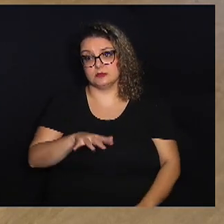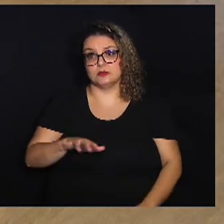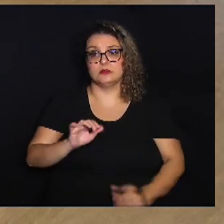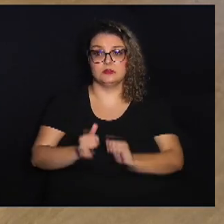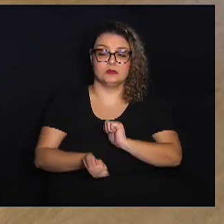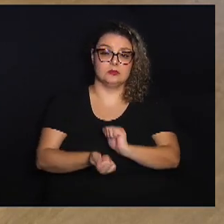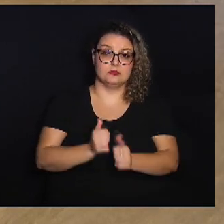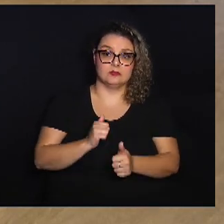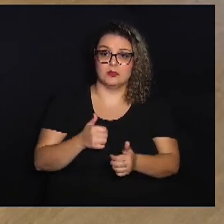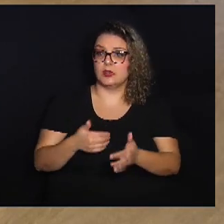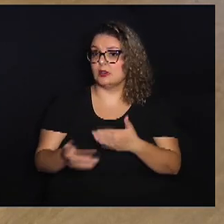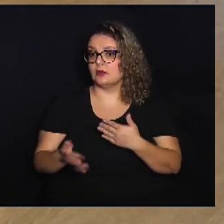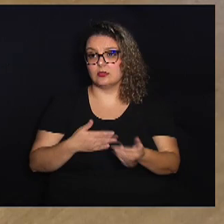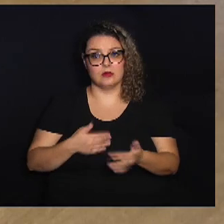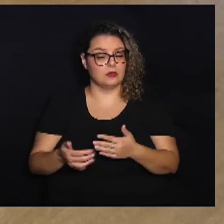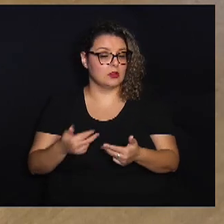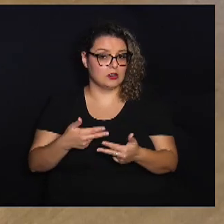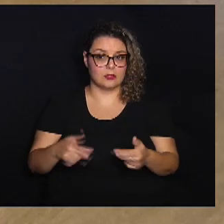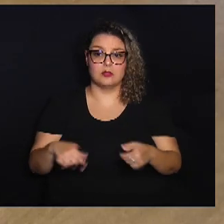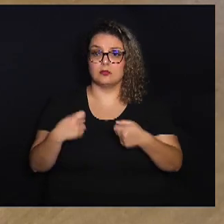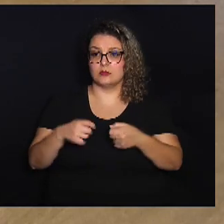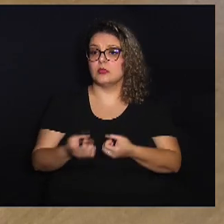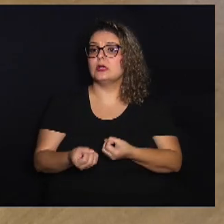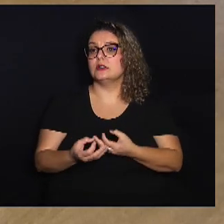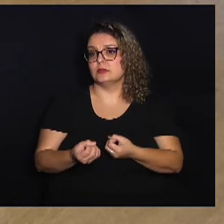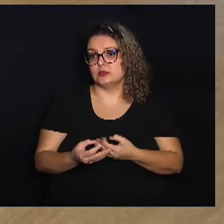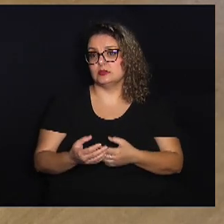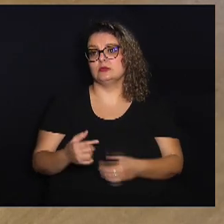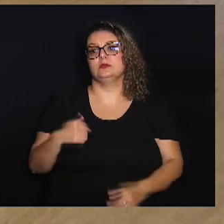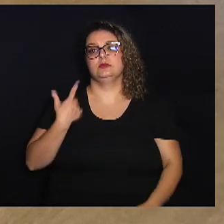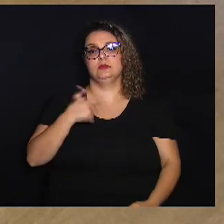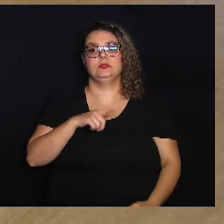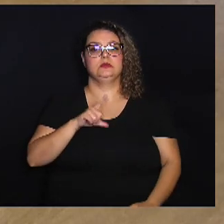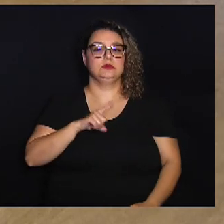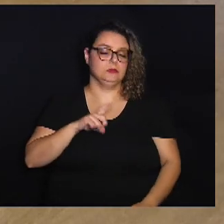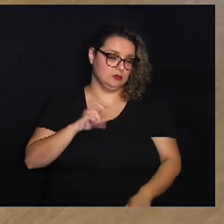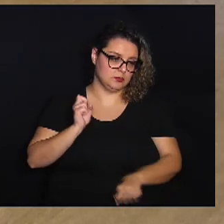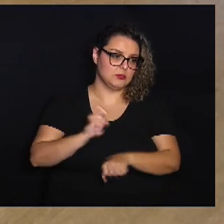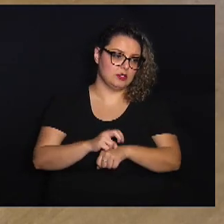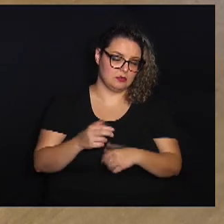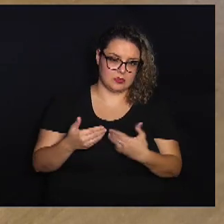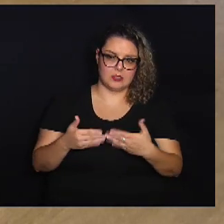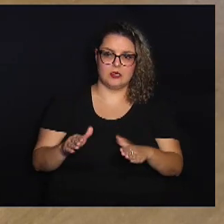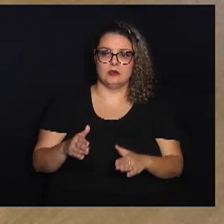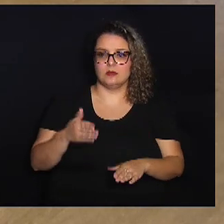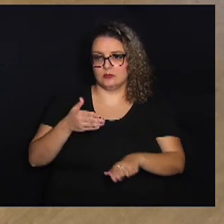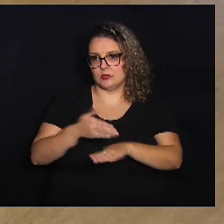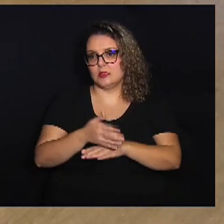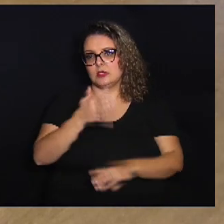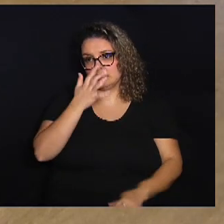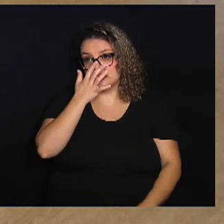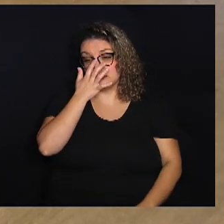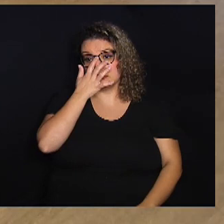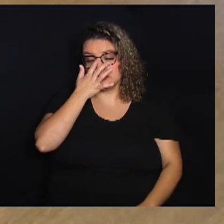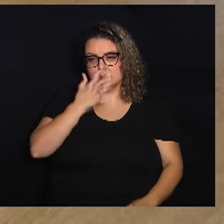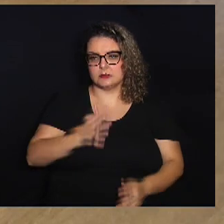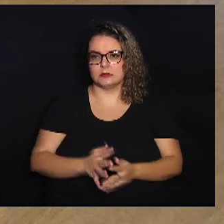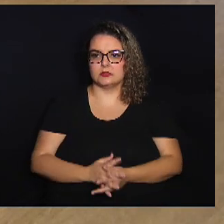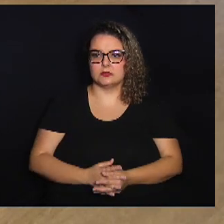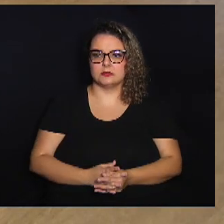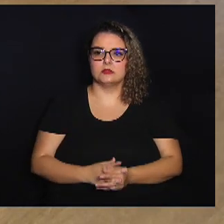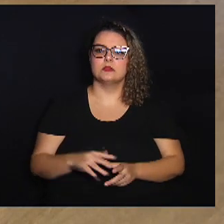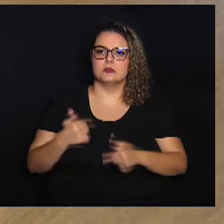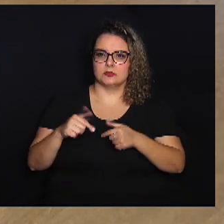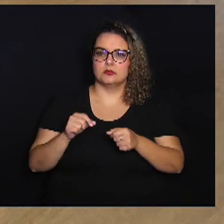Então, qualquer coisa que precise de dados, a gente tem, né? A gente tem acesso, tem... trabalho